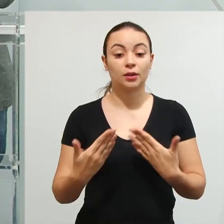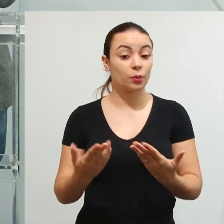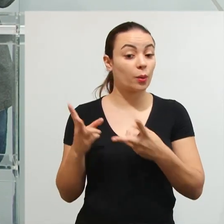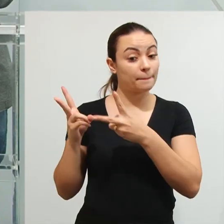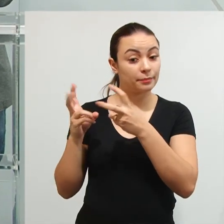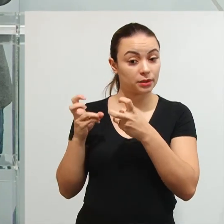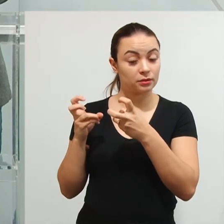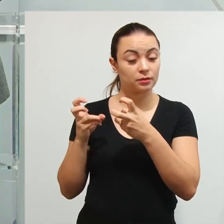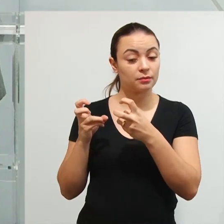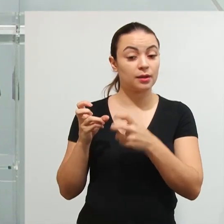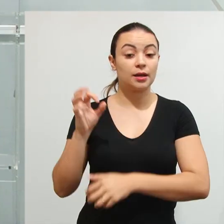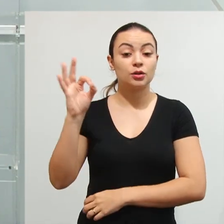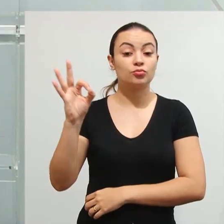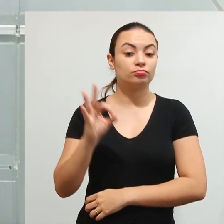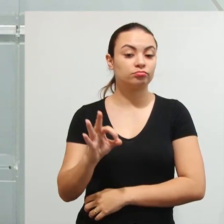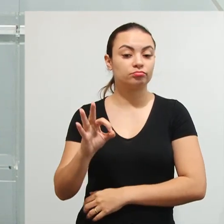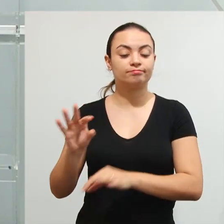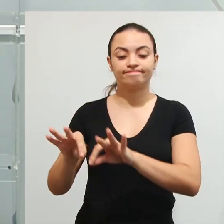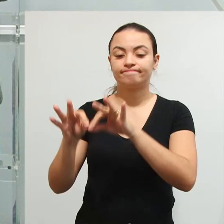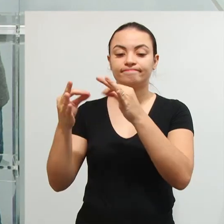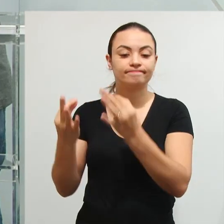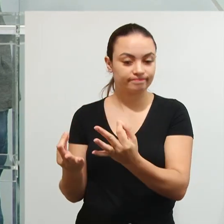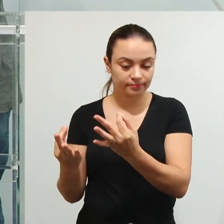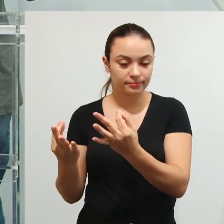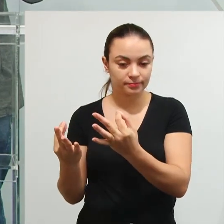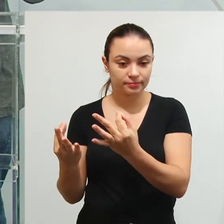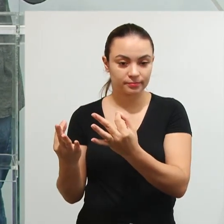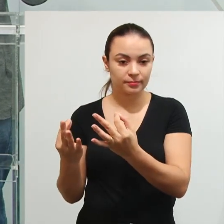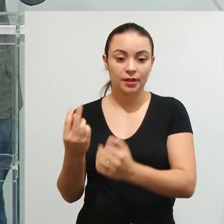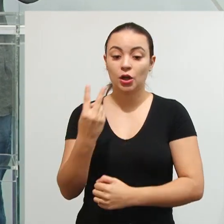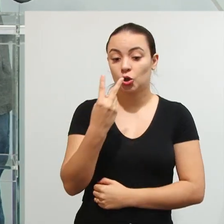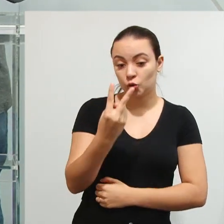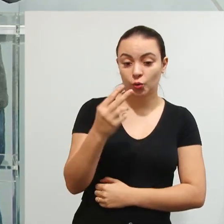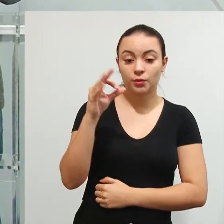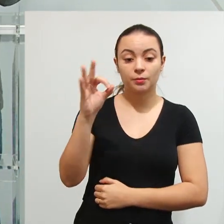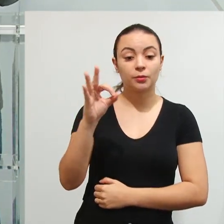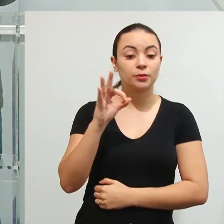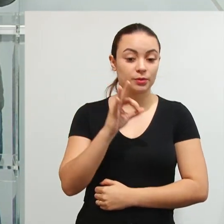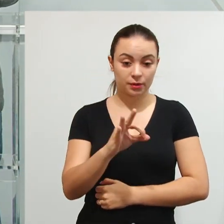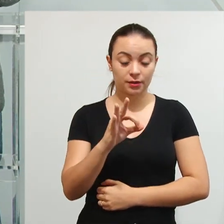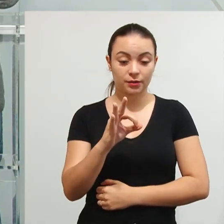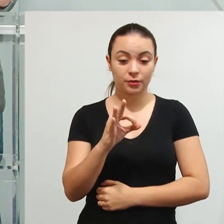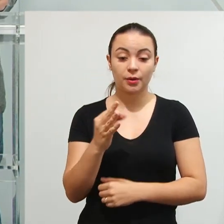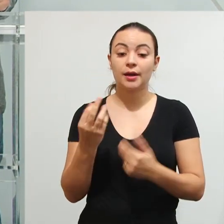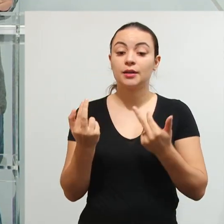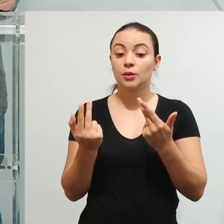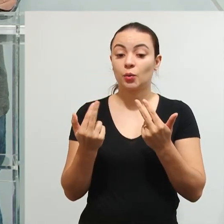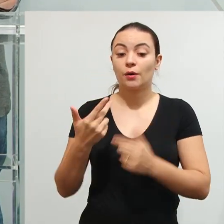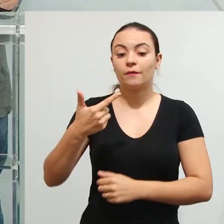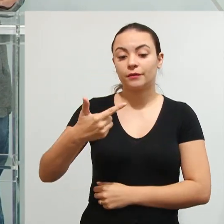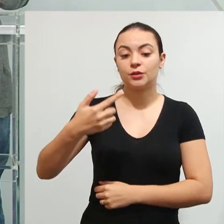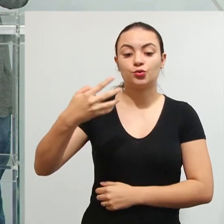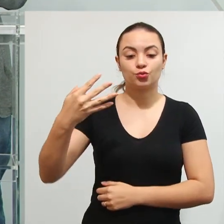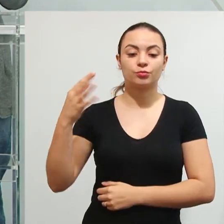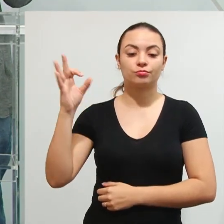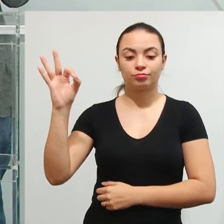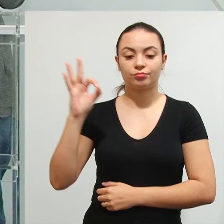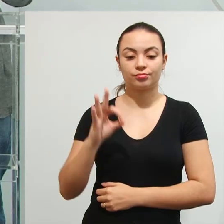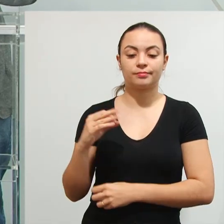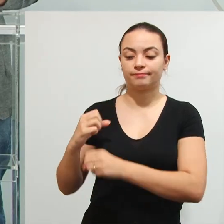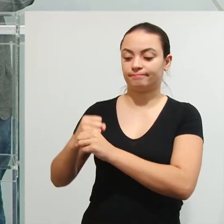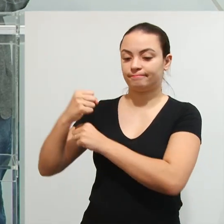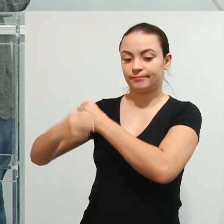produz o mesmo que 24% ao ano 2% ao mês produz a mesma coisa que 24% ao ano são